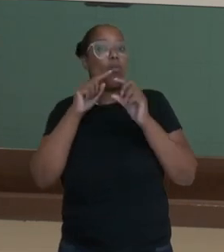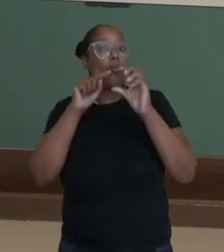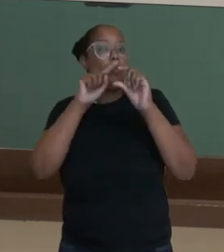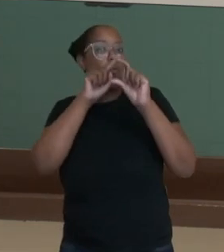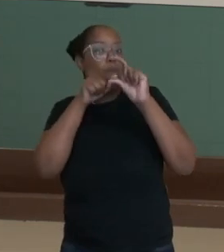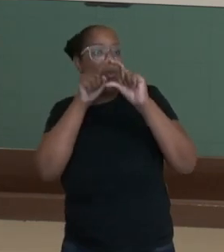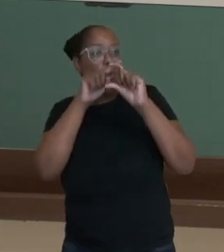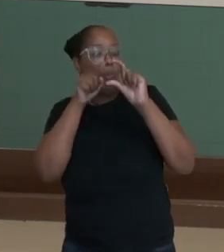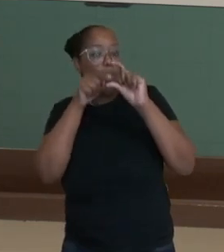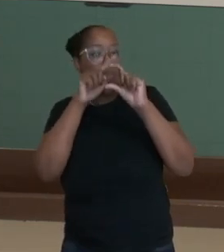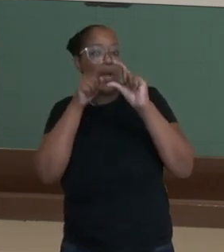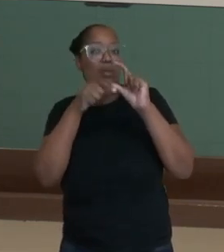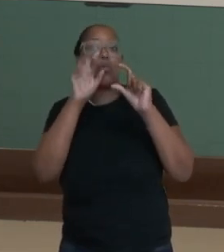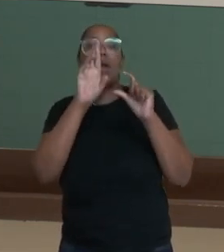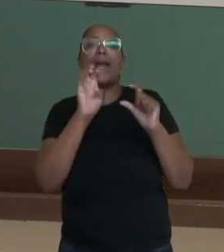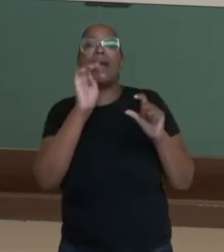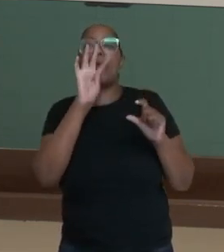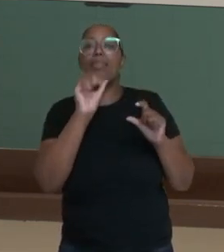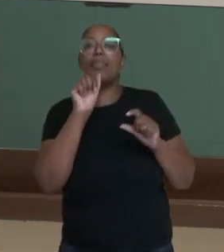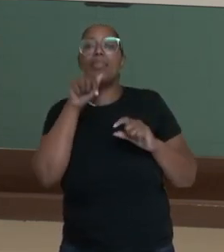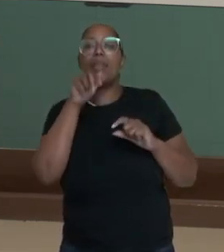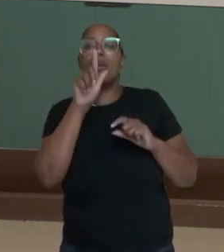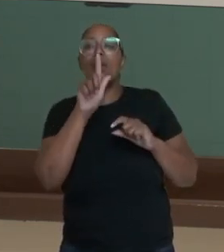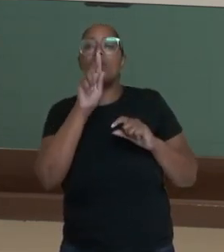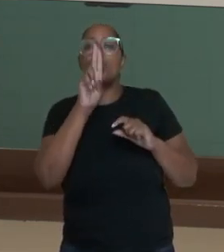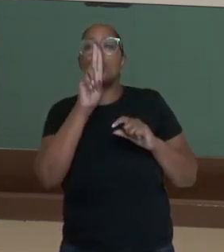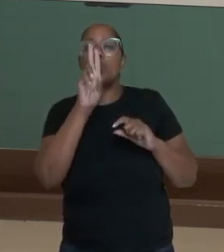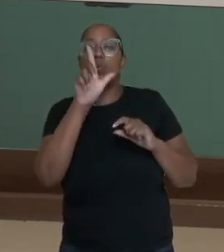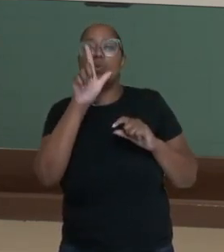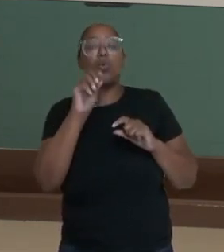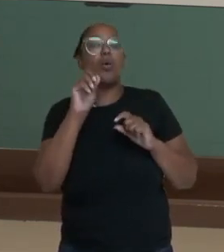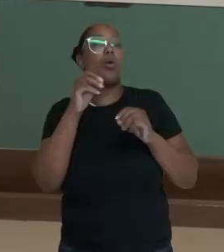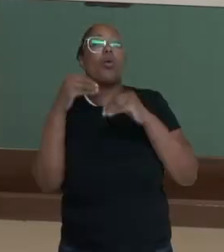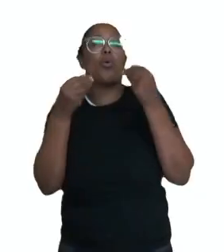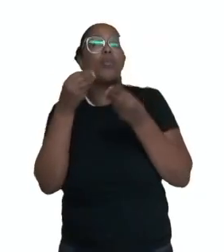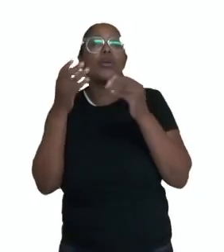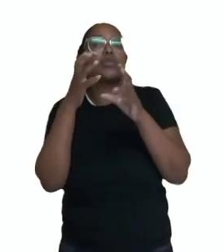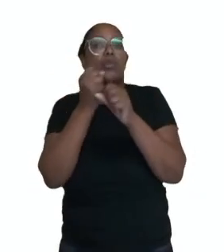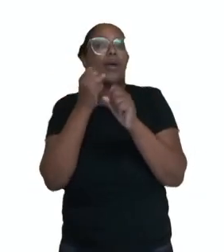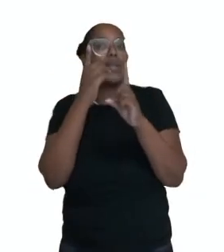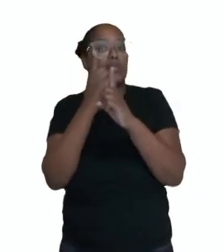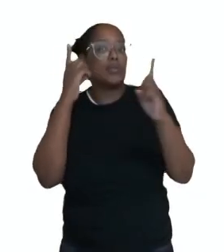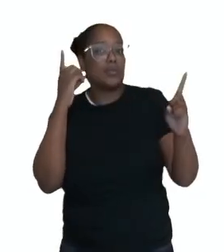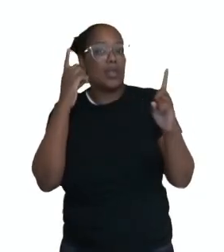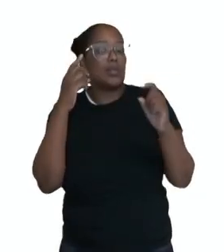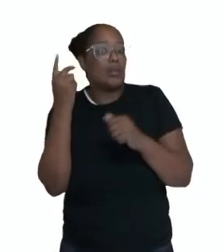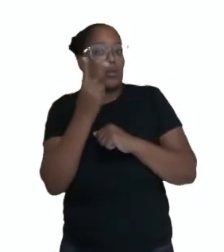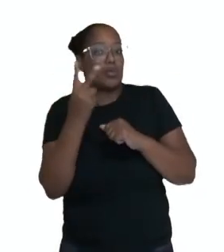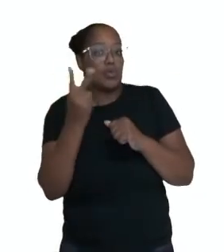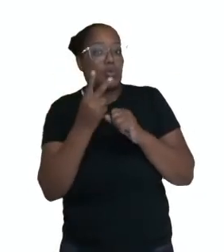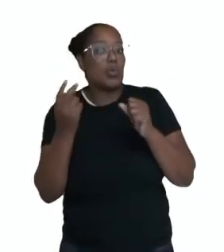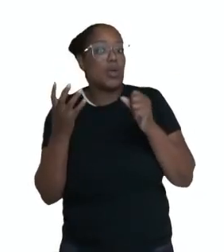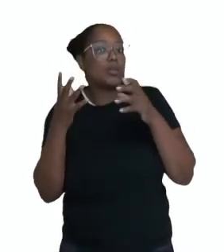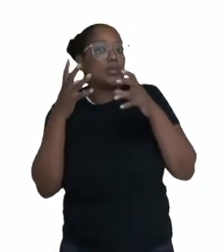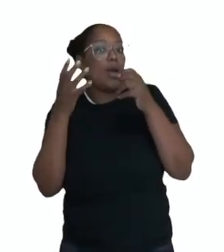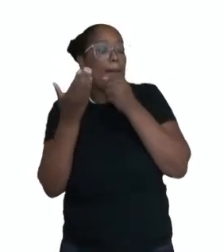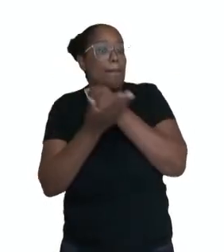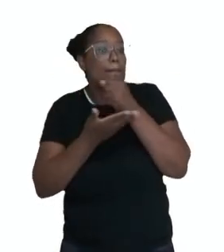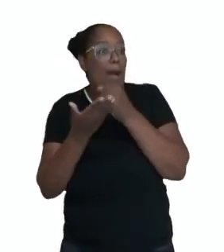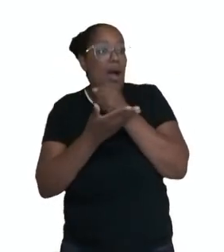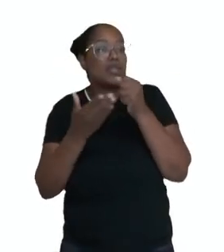eixo, formando exatamente o nosso cilindro. A distância entre as duas bases a gente vai chamar